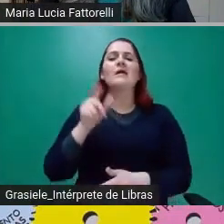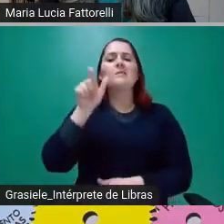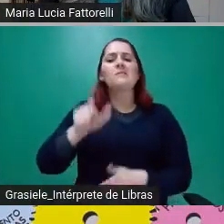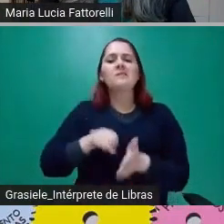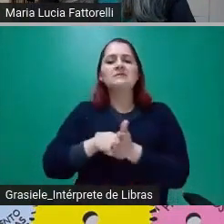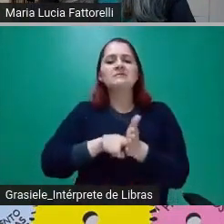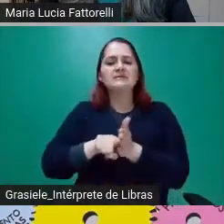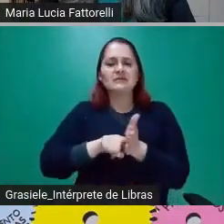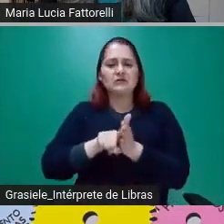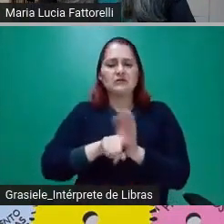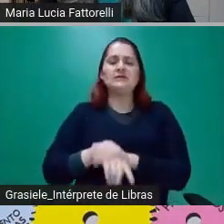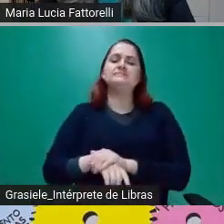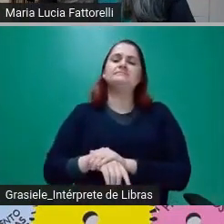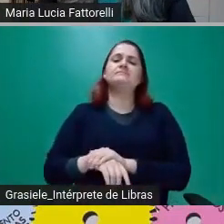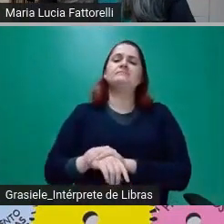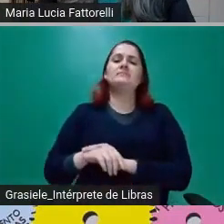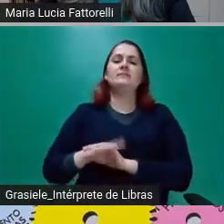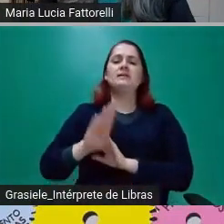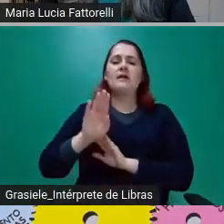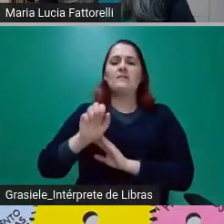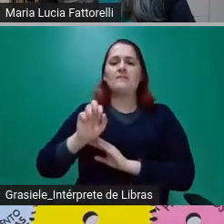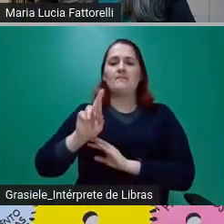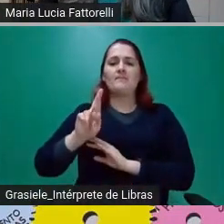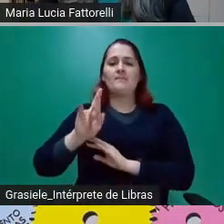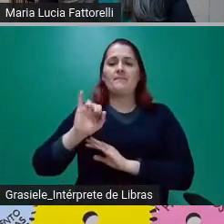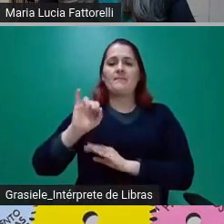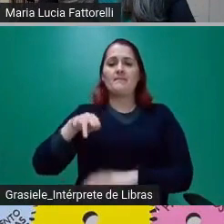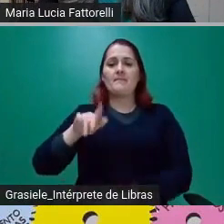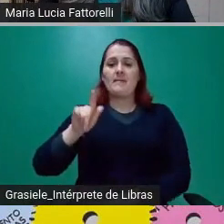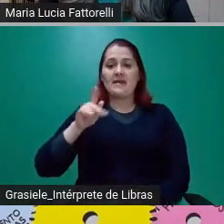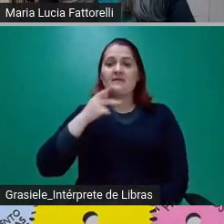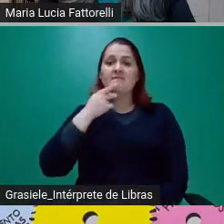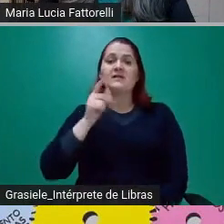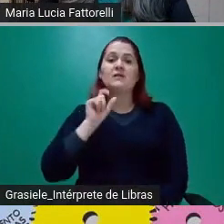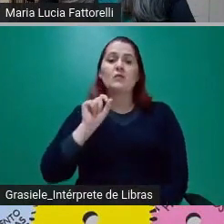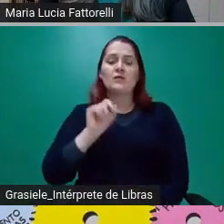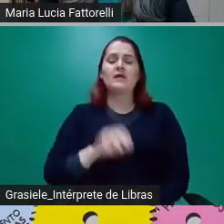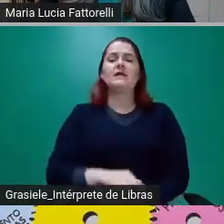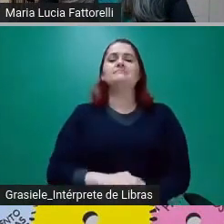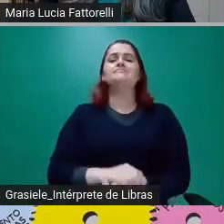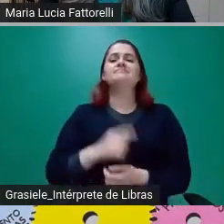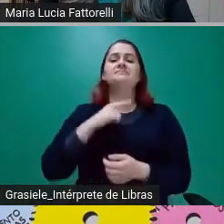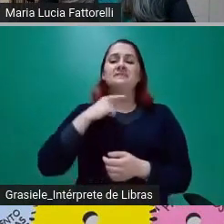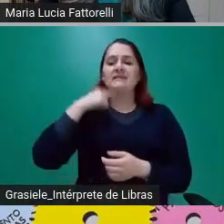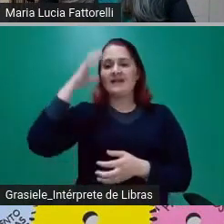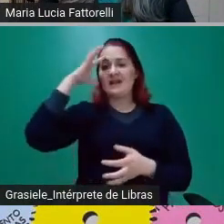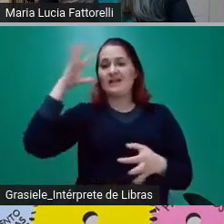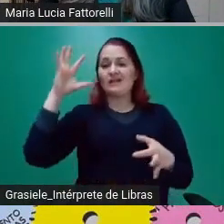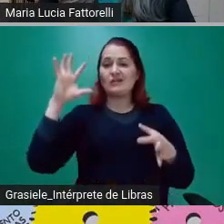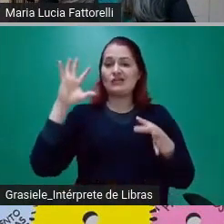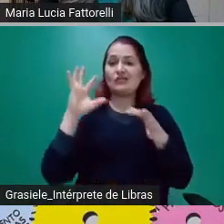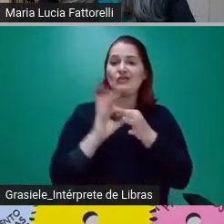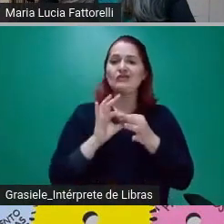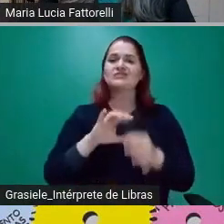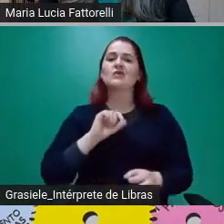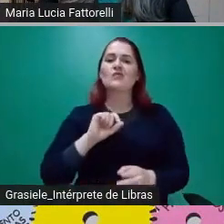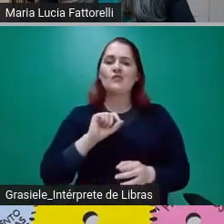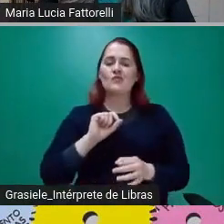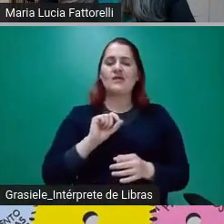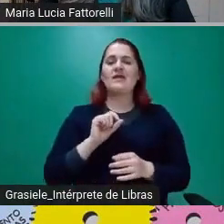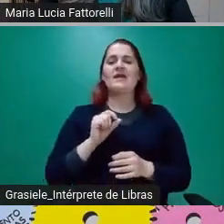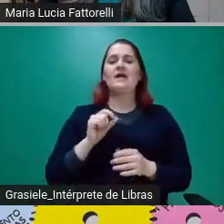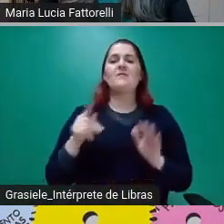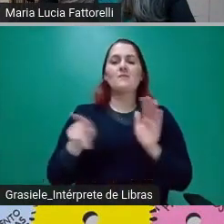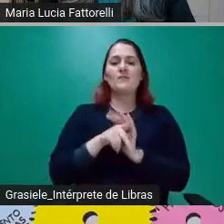que preponderou a lógica da punção do fundo público sob a regência das instituições financeiras